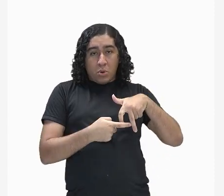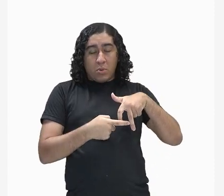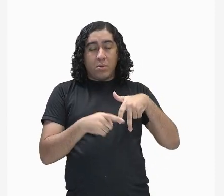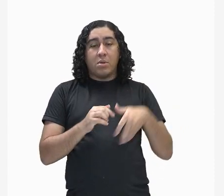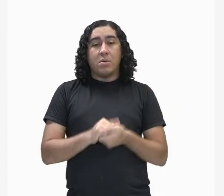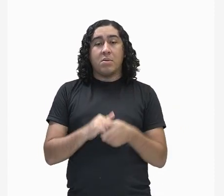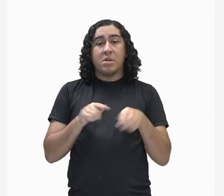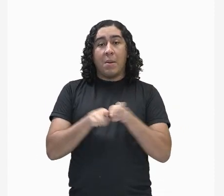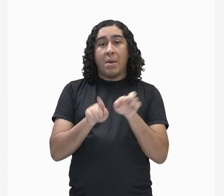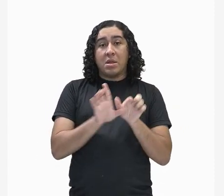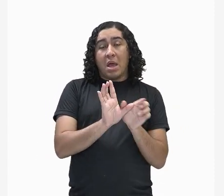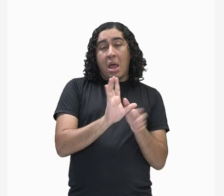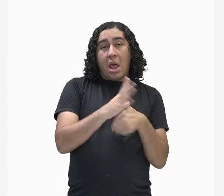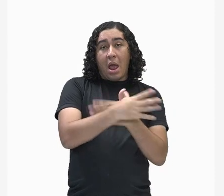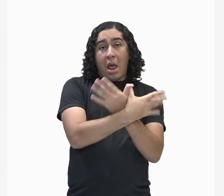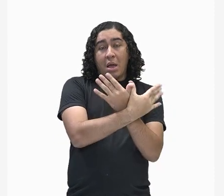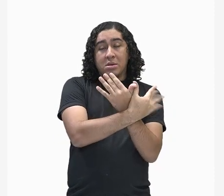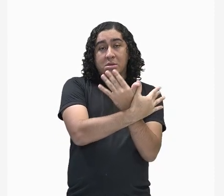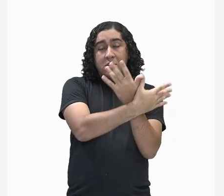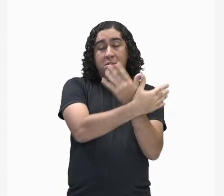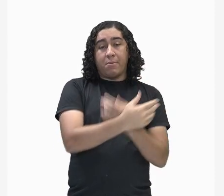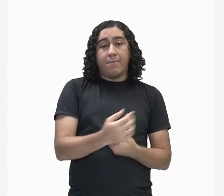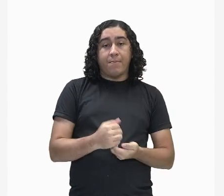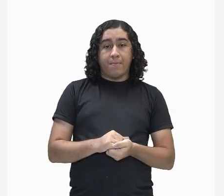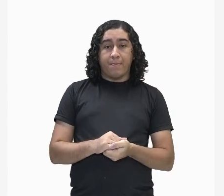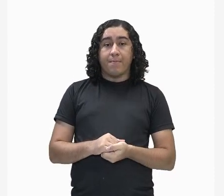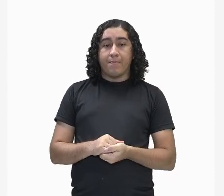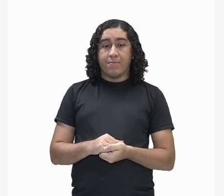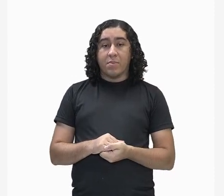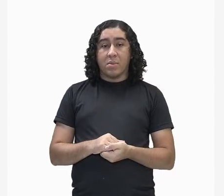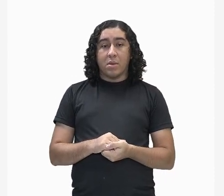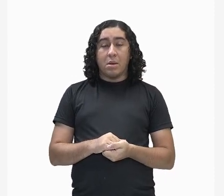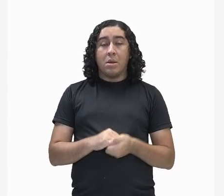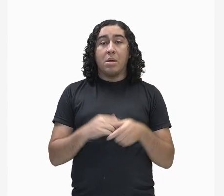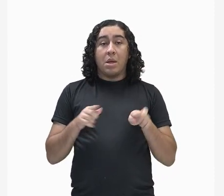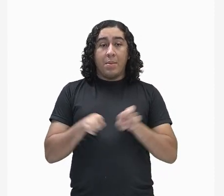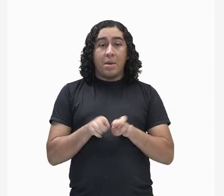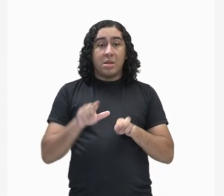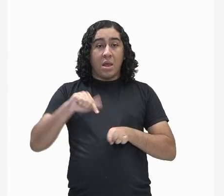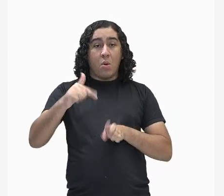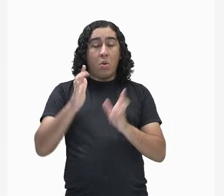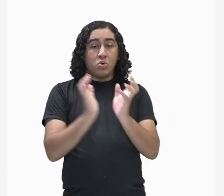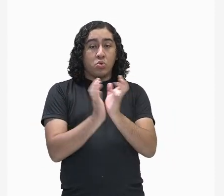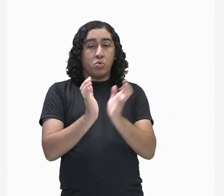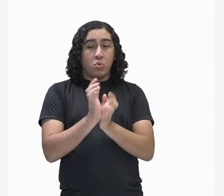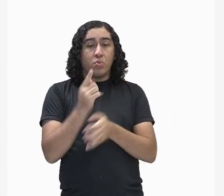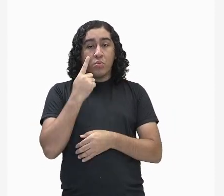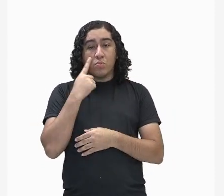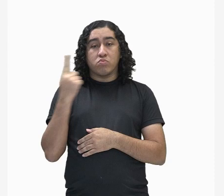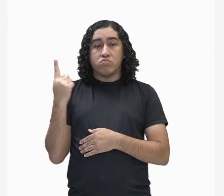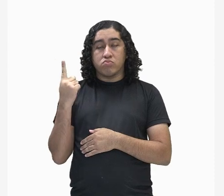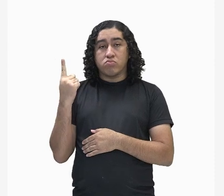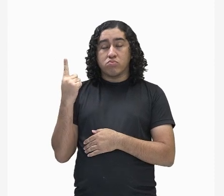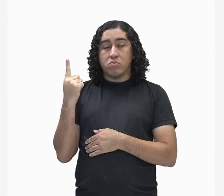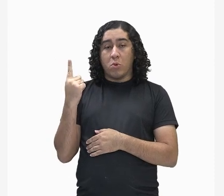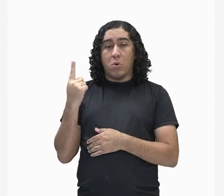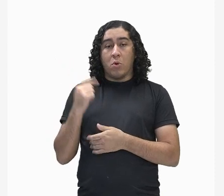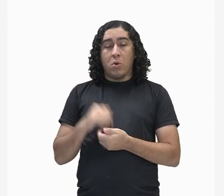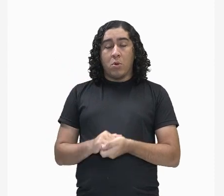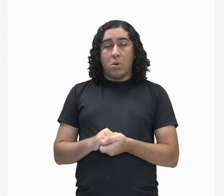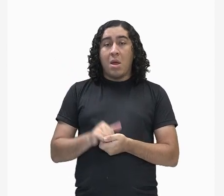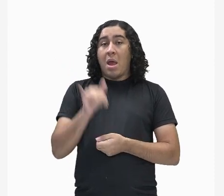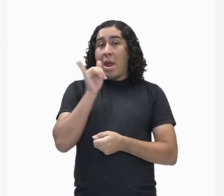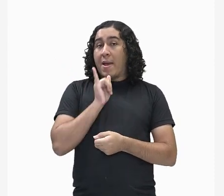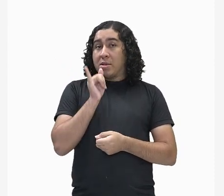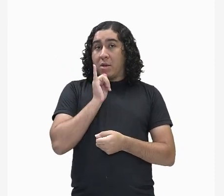dessa borboleta. Temos também o grupo dos aracnídeos, né? Lá nos aracnídeos a gente vai observar, por